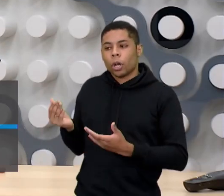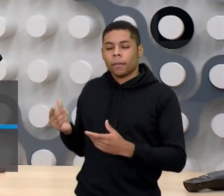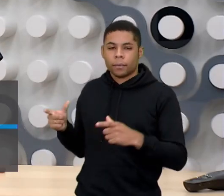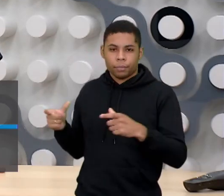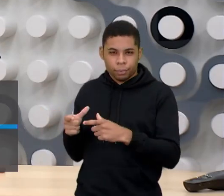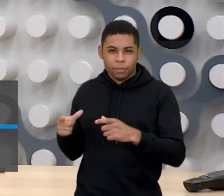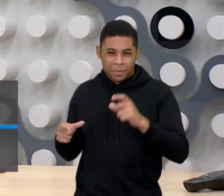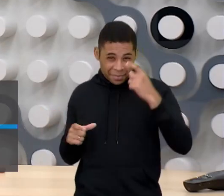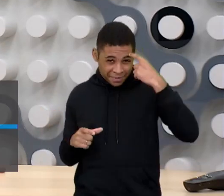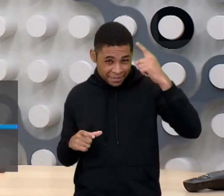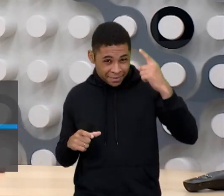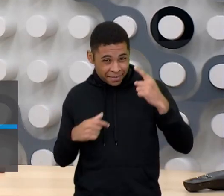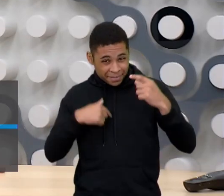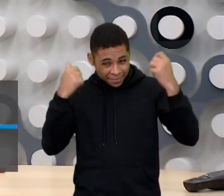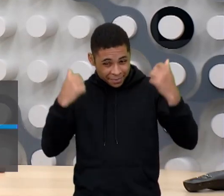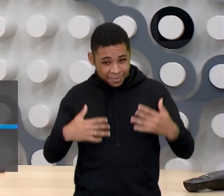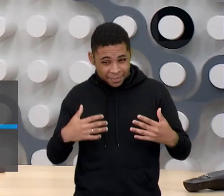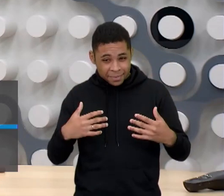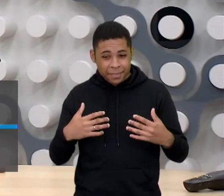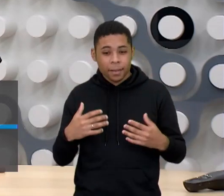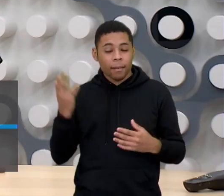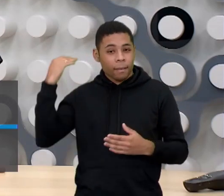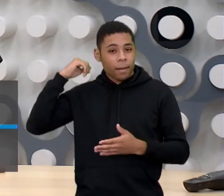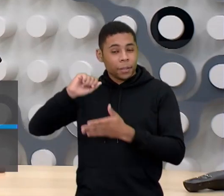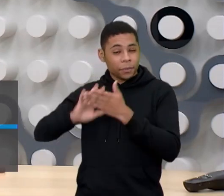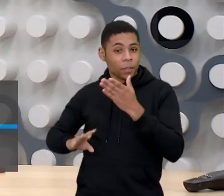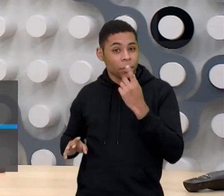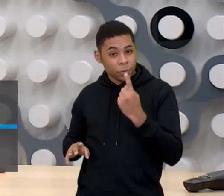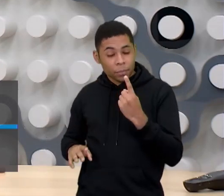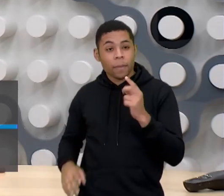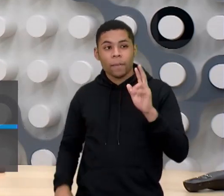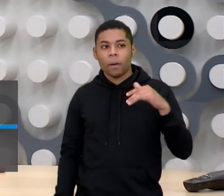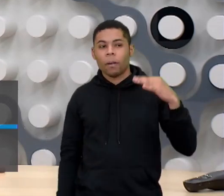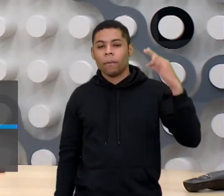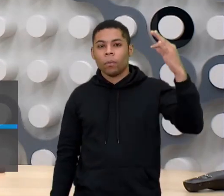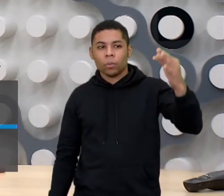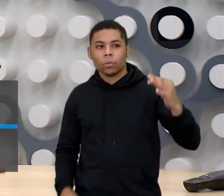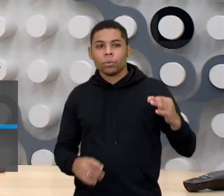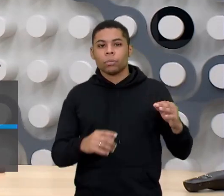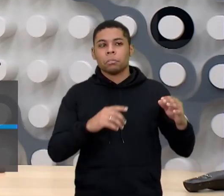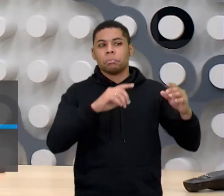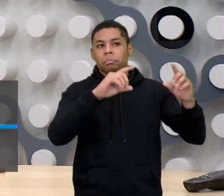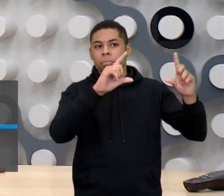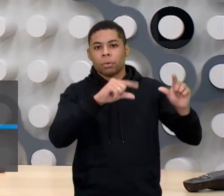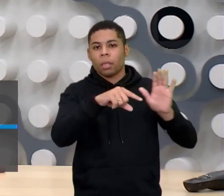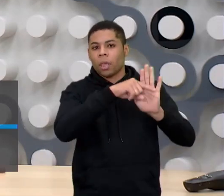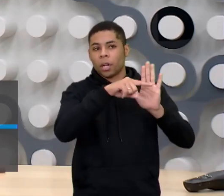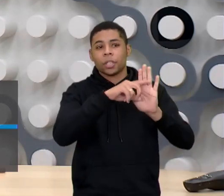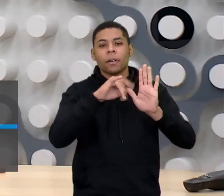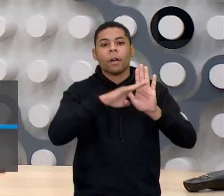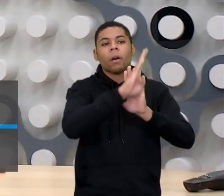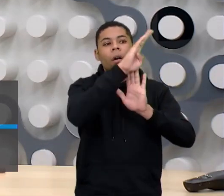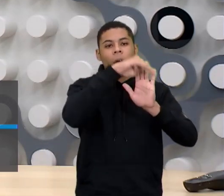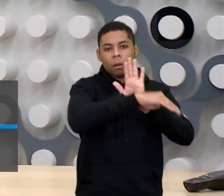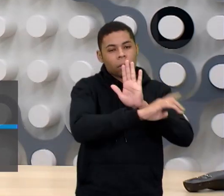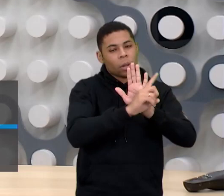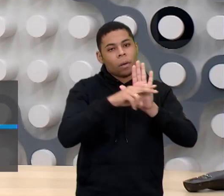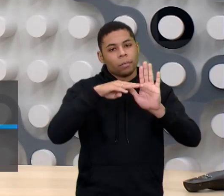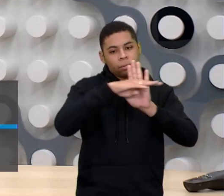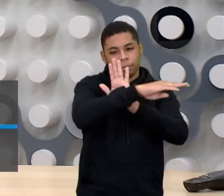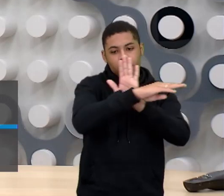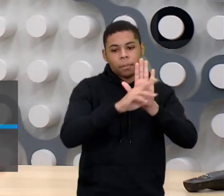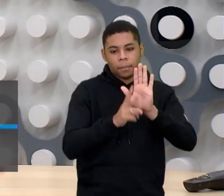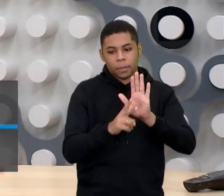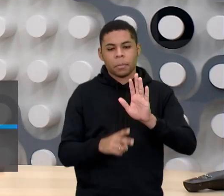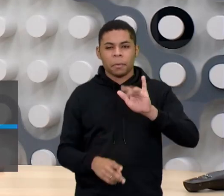gente já viu isso na atividade 1, a ficar negativo, né? Ou seja, ela não vai mais aumentar, ela vai diminuir. Isso aí deve